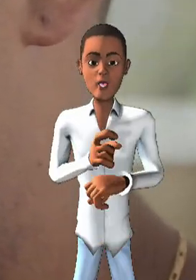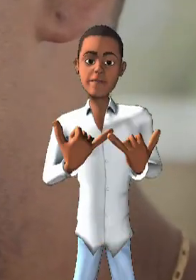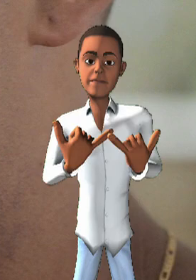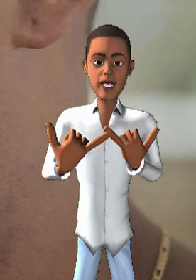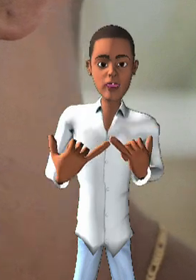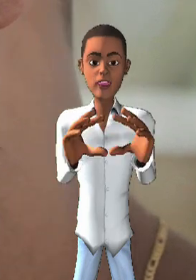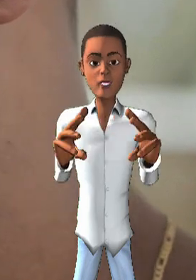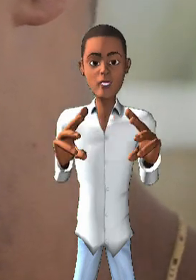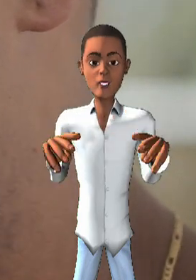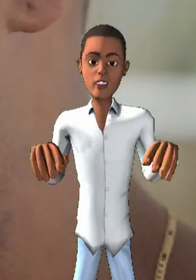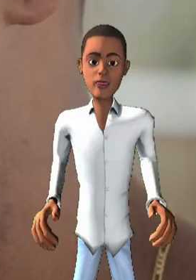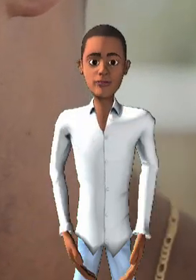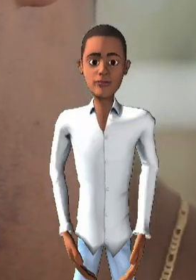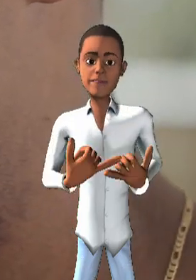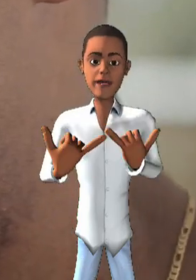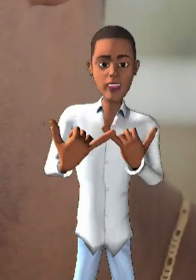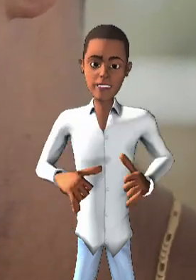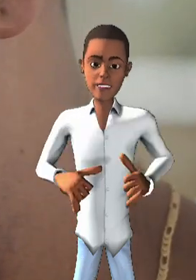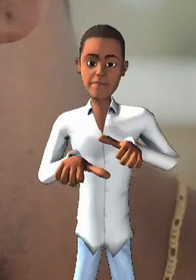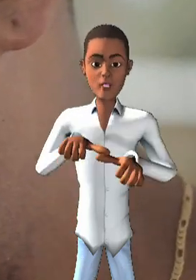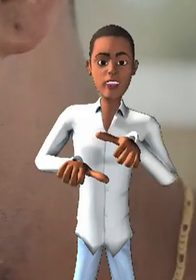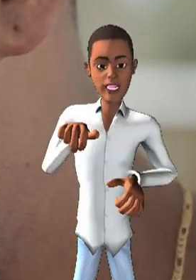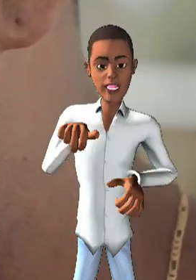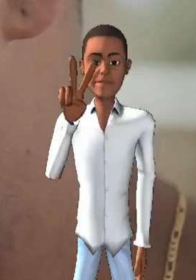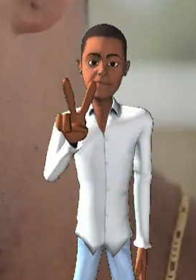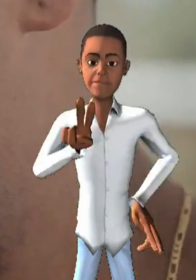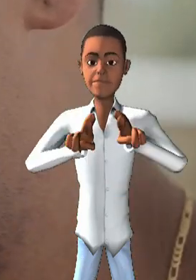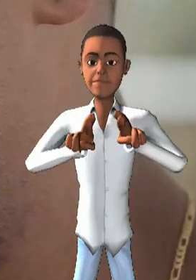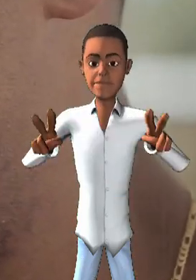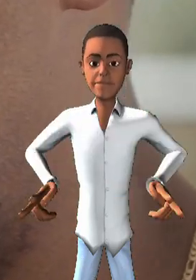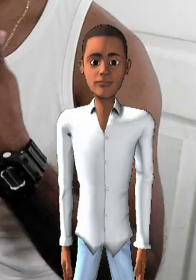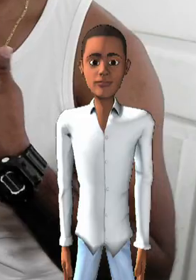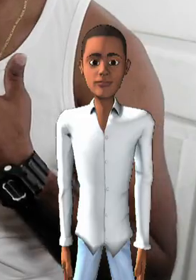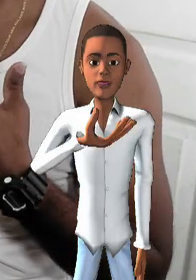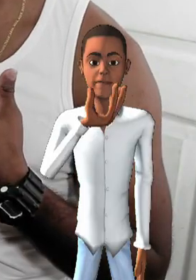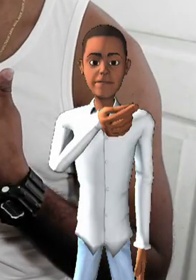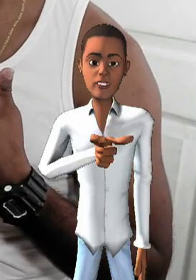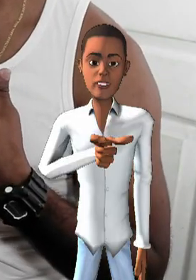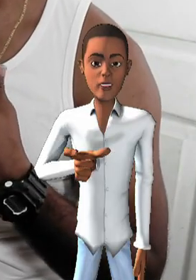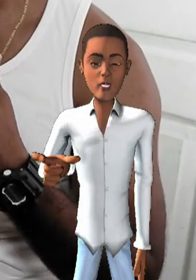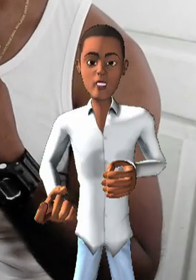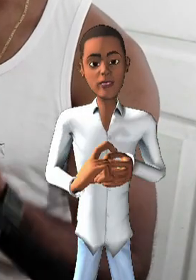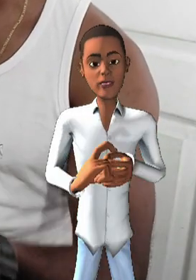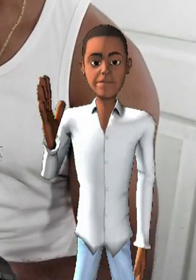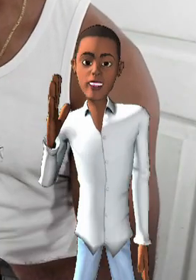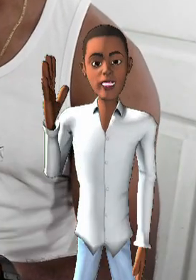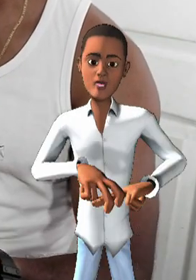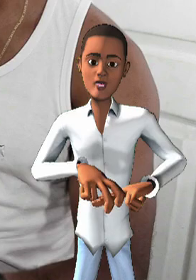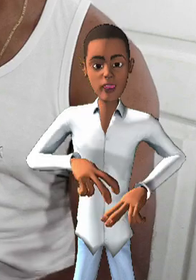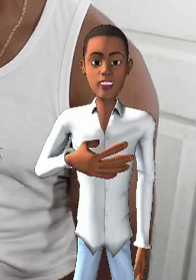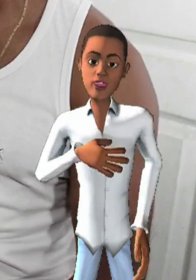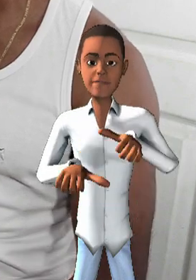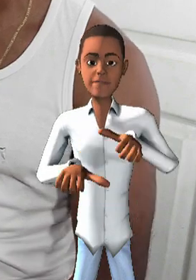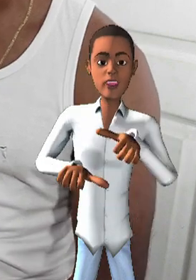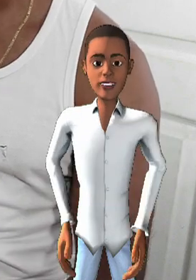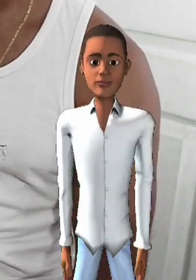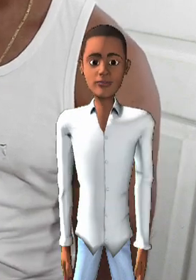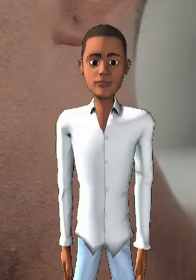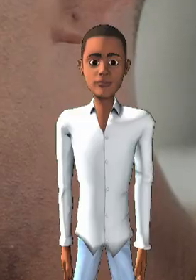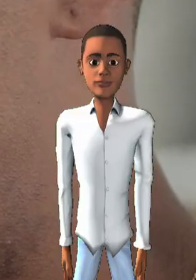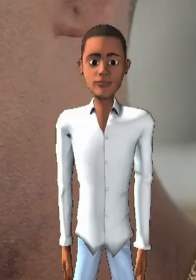tirava a máscara, aquela máscara dura, sabe, tirava aquela capa de super-homem. O que fazia os homens voltarem na palestra é justamente